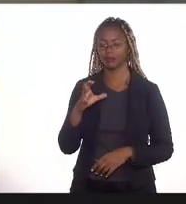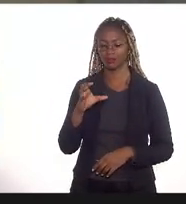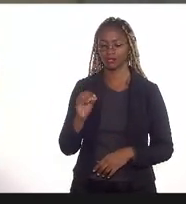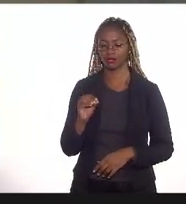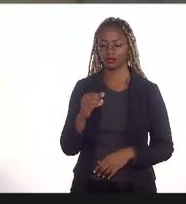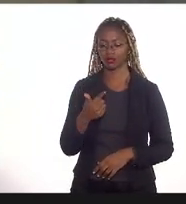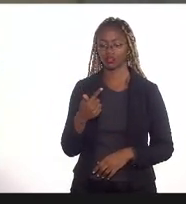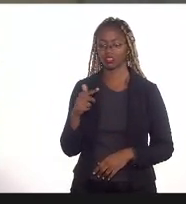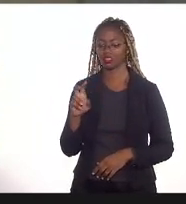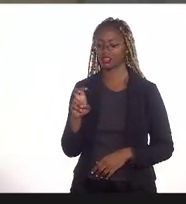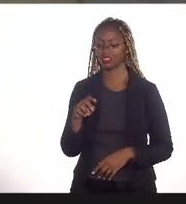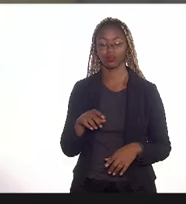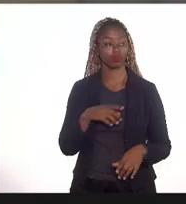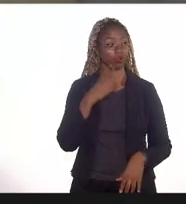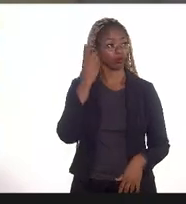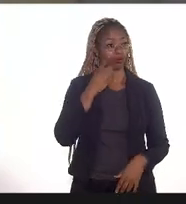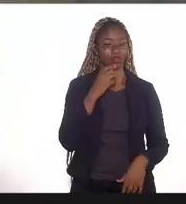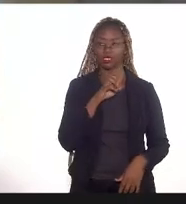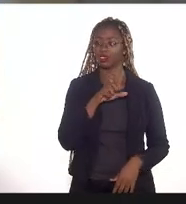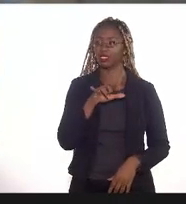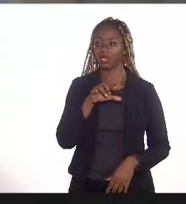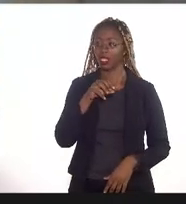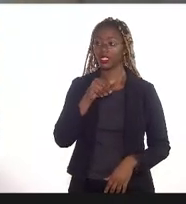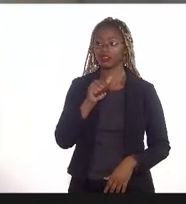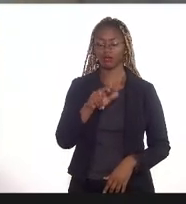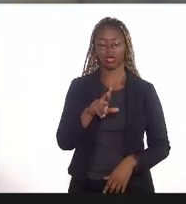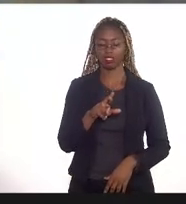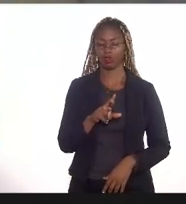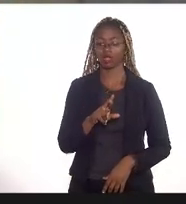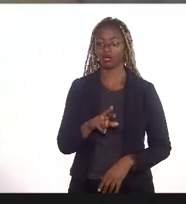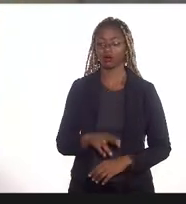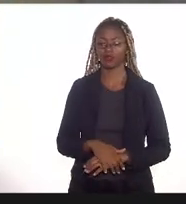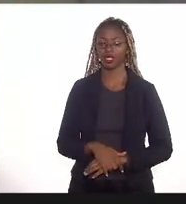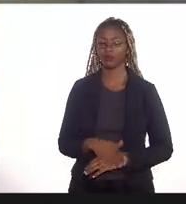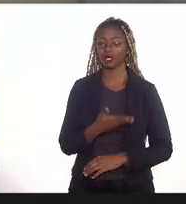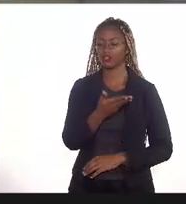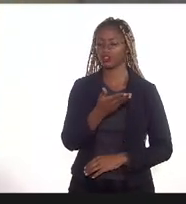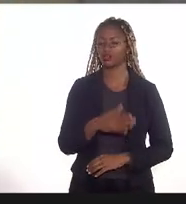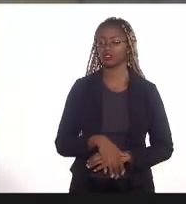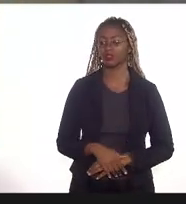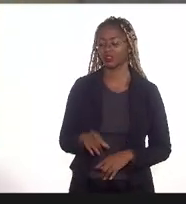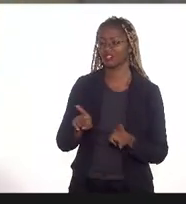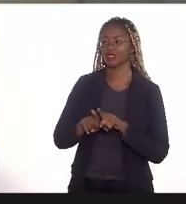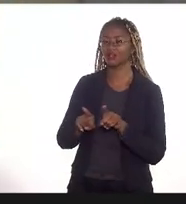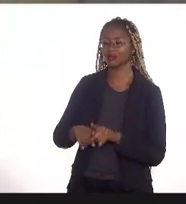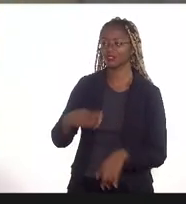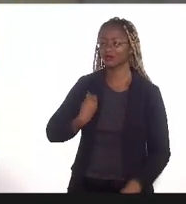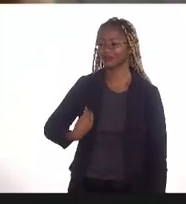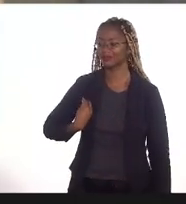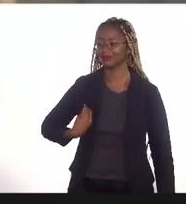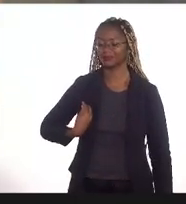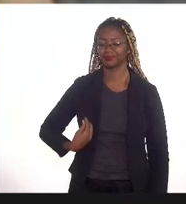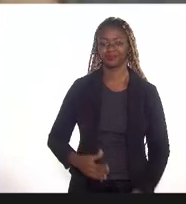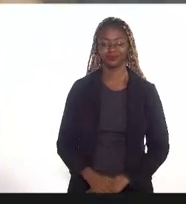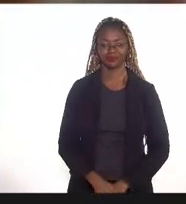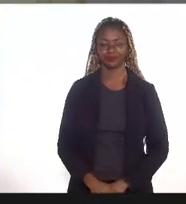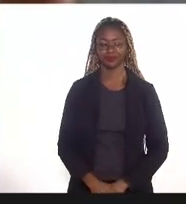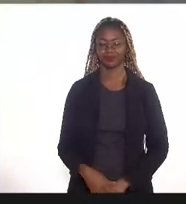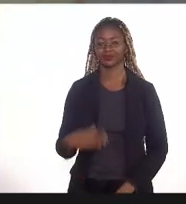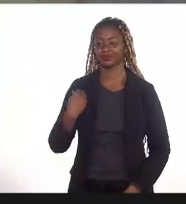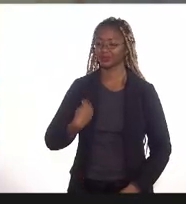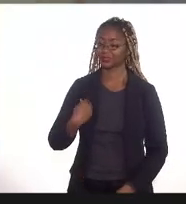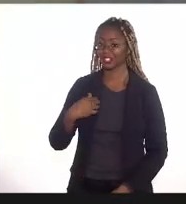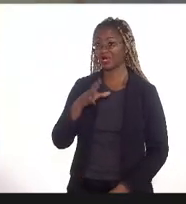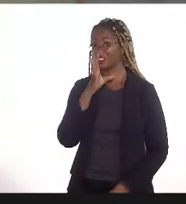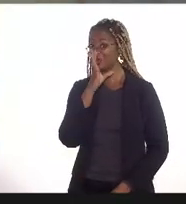deputado Eliomar Coelho também. Ele vai querer se furtar, mas ele estava presente também. Presente assistindo,